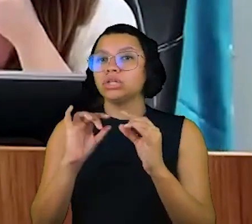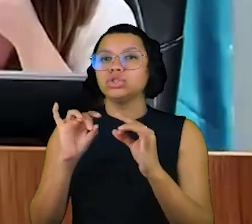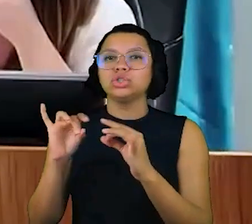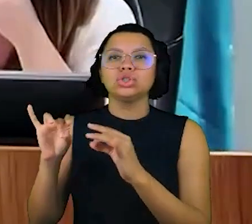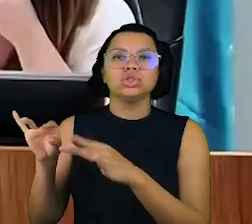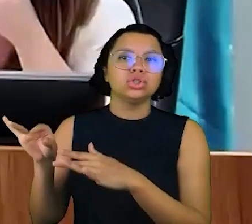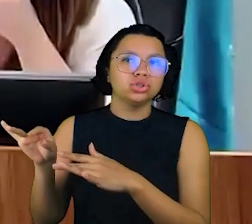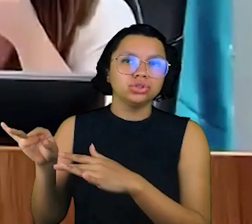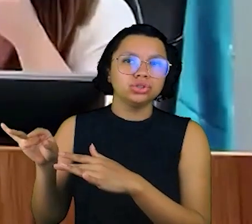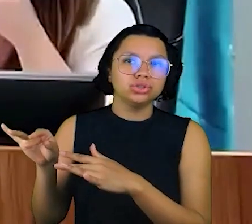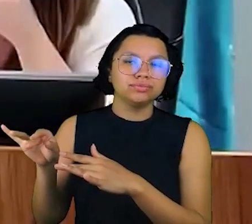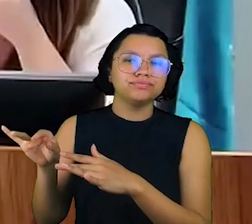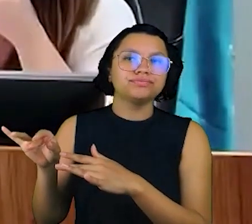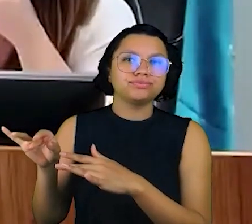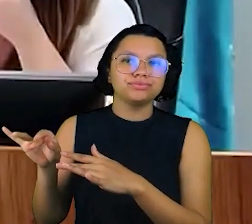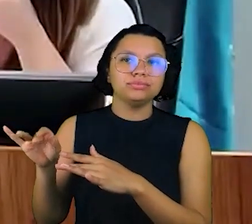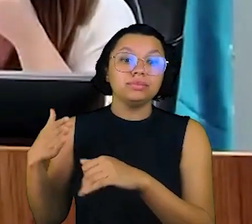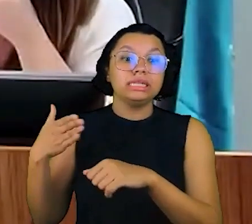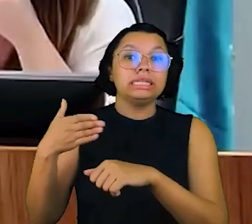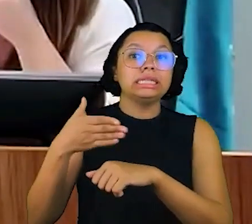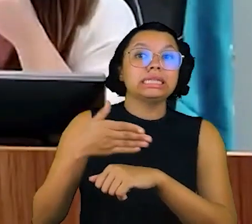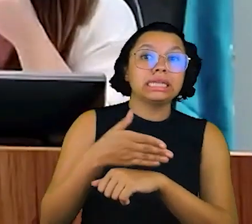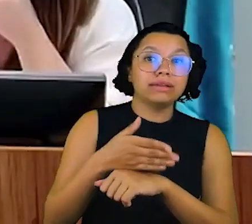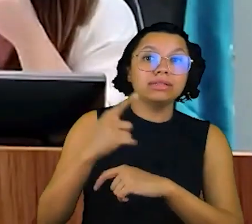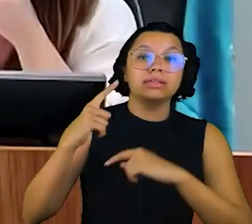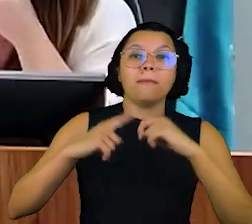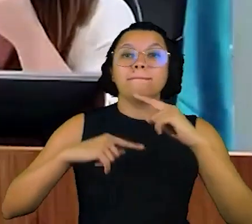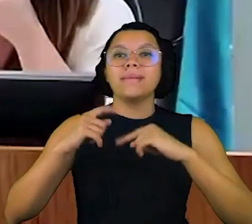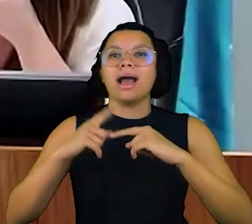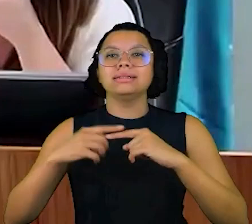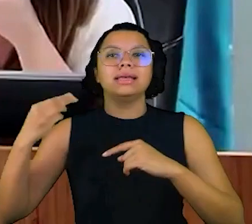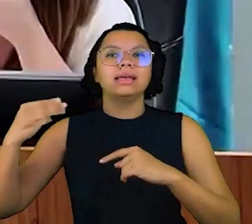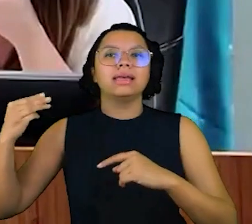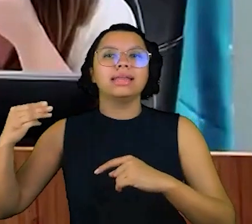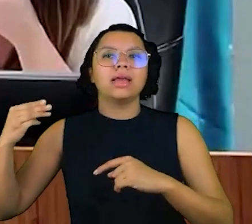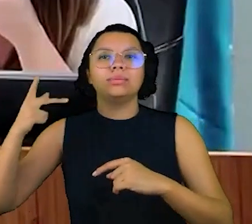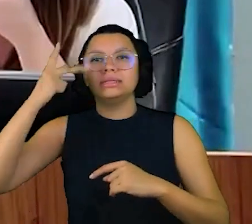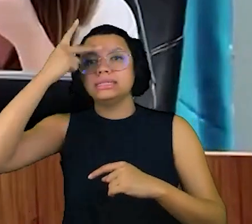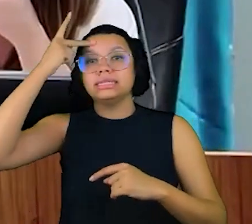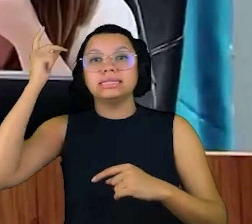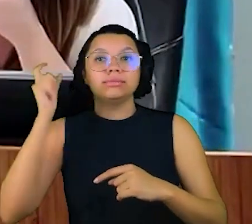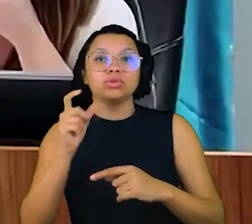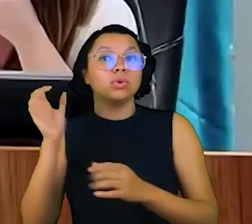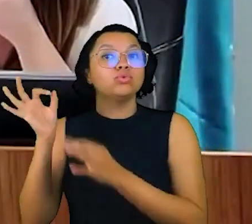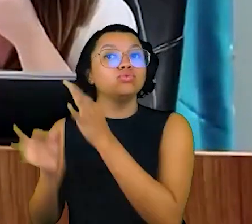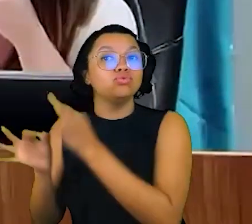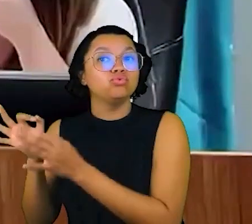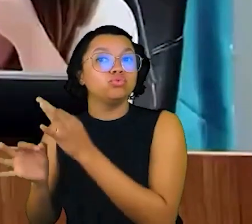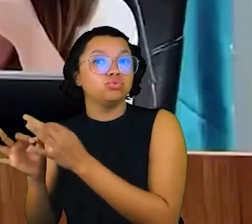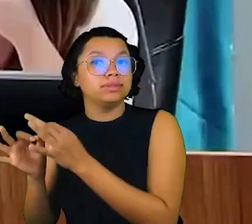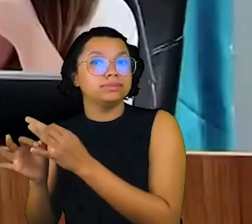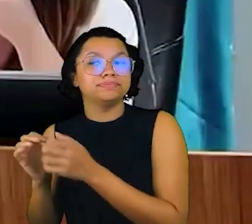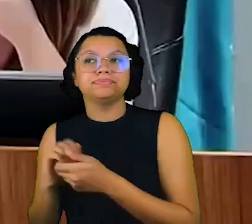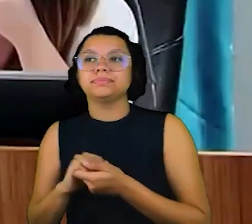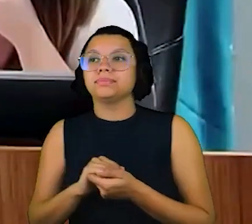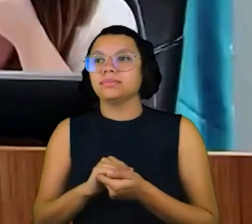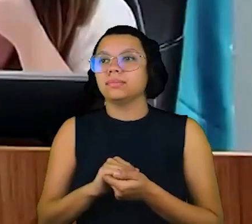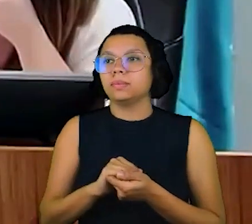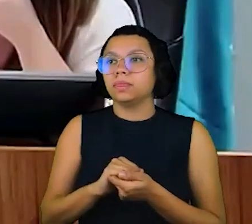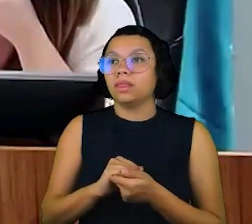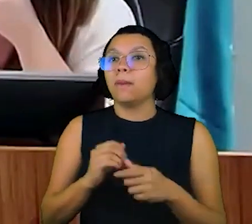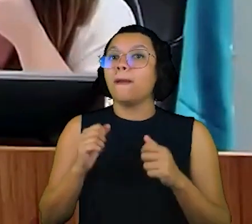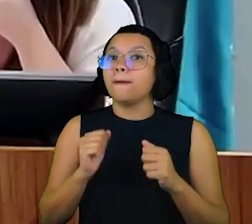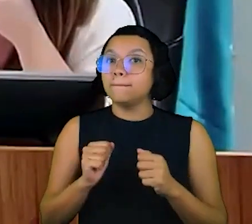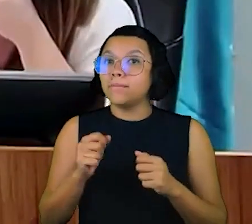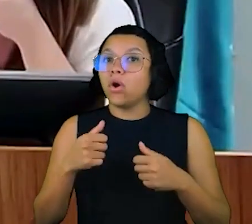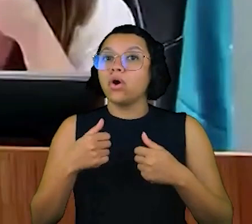partes dispensa a intervenção material do terceiro juiz. O terceiro juiz